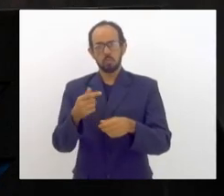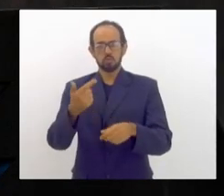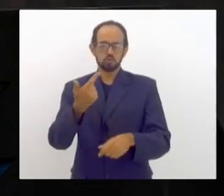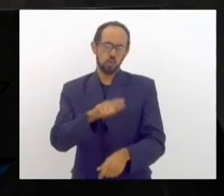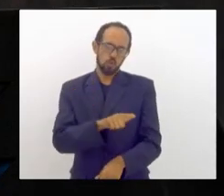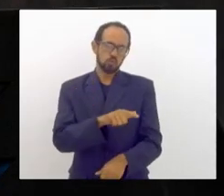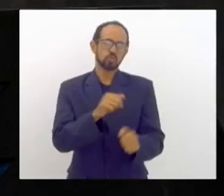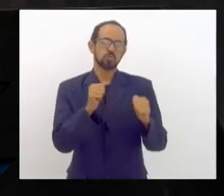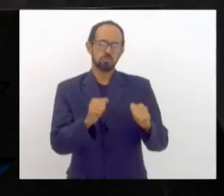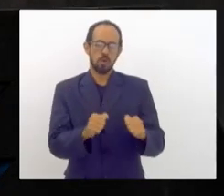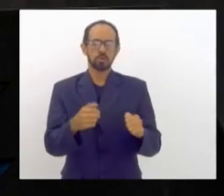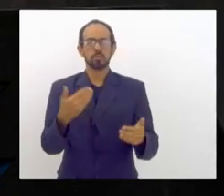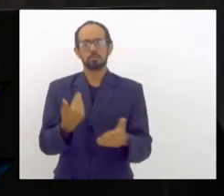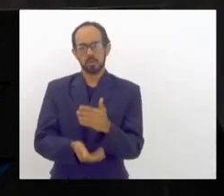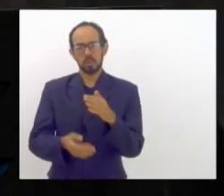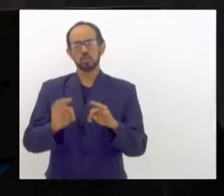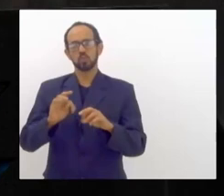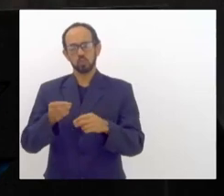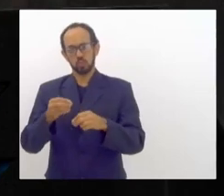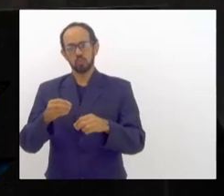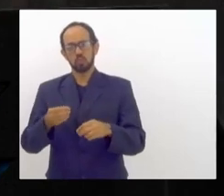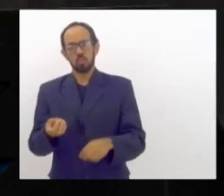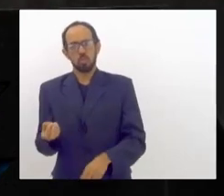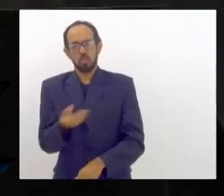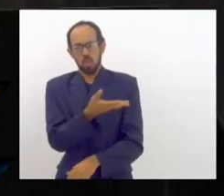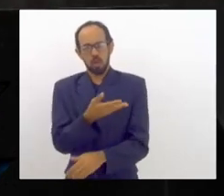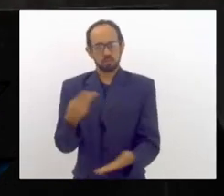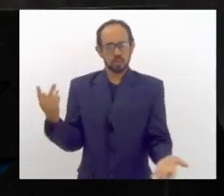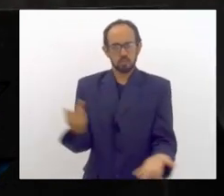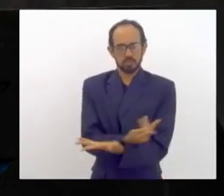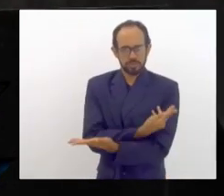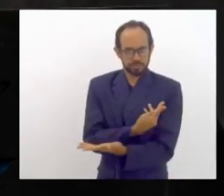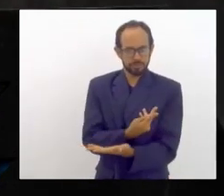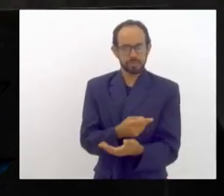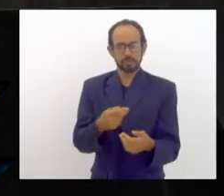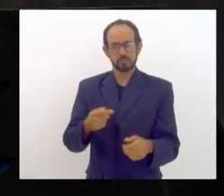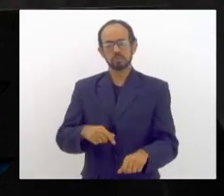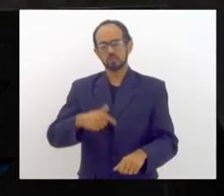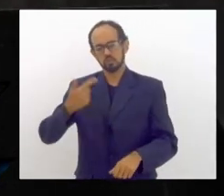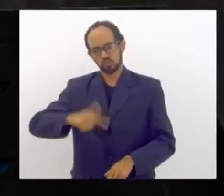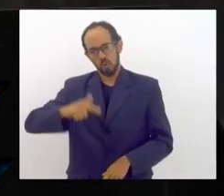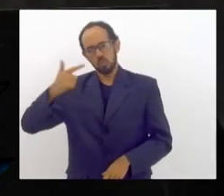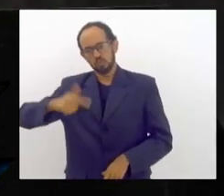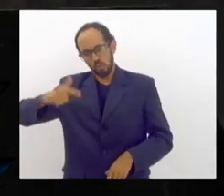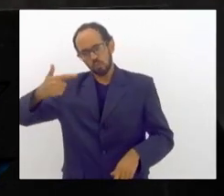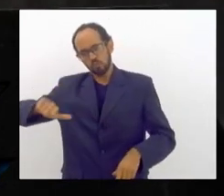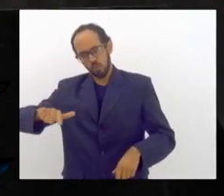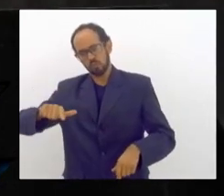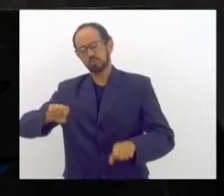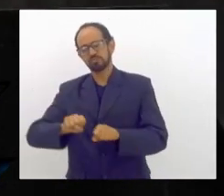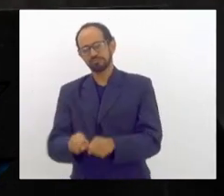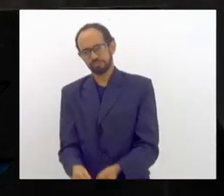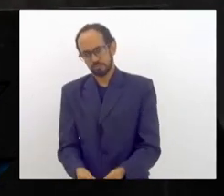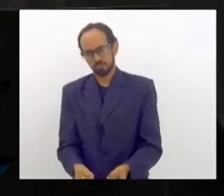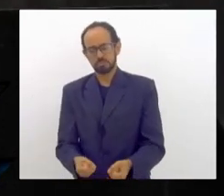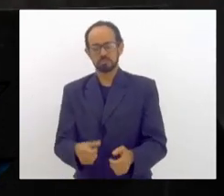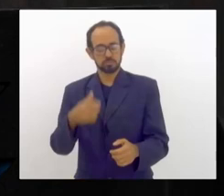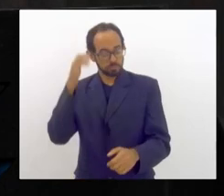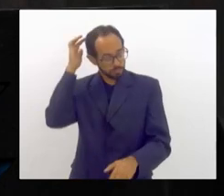tudo em novos acontecimentos climáticos e socioambientais. Uma outra coisa que a gente carrega